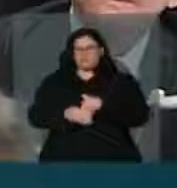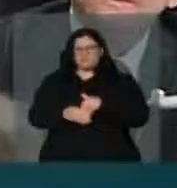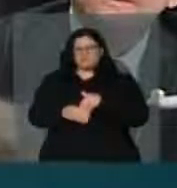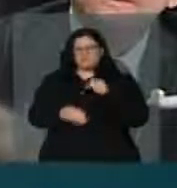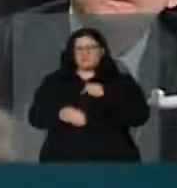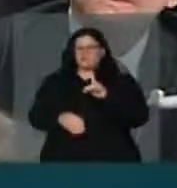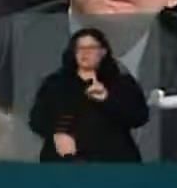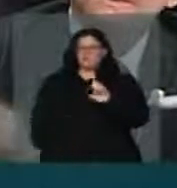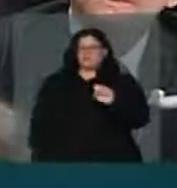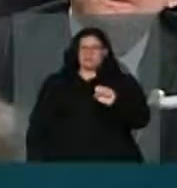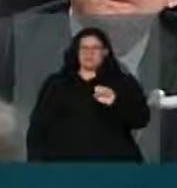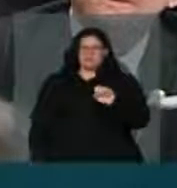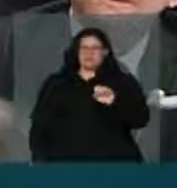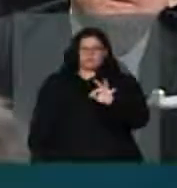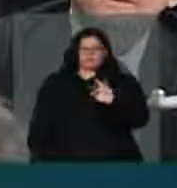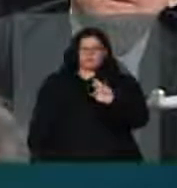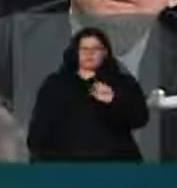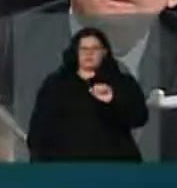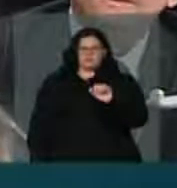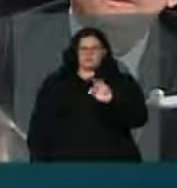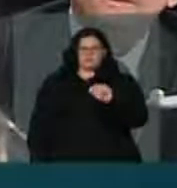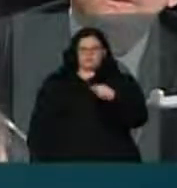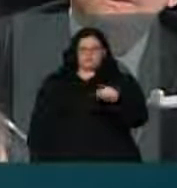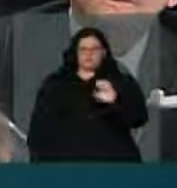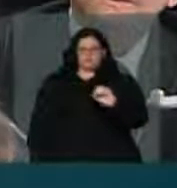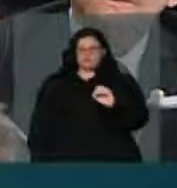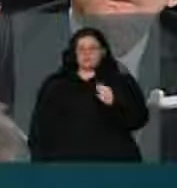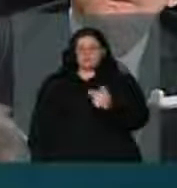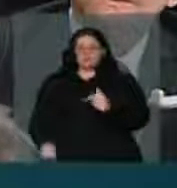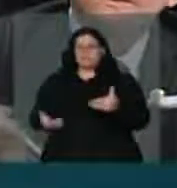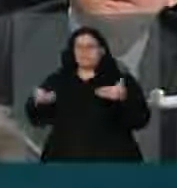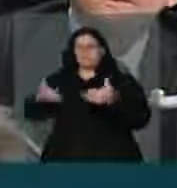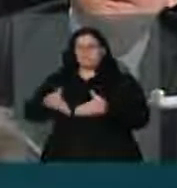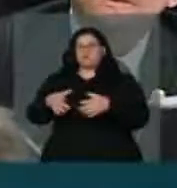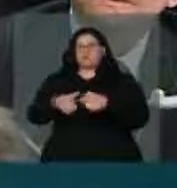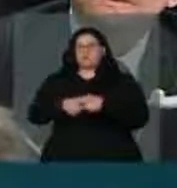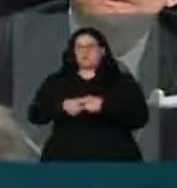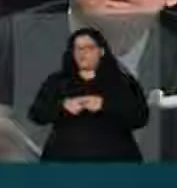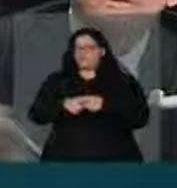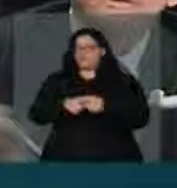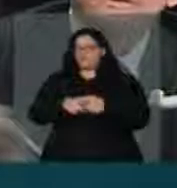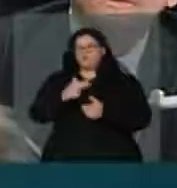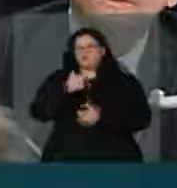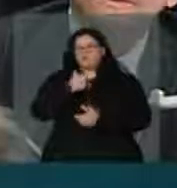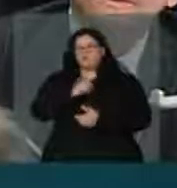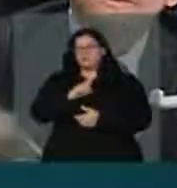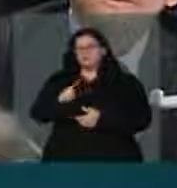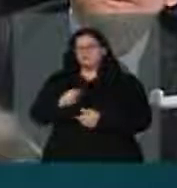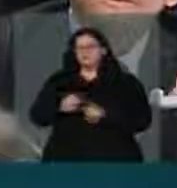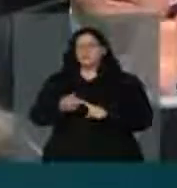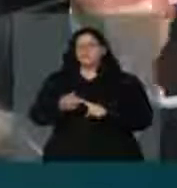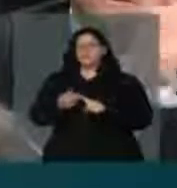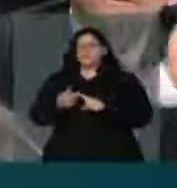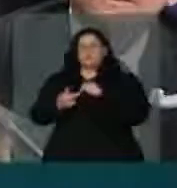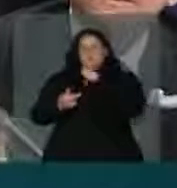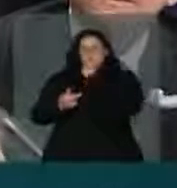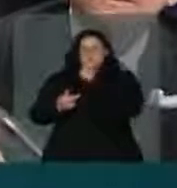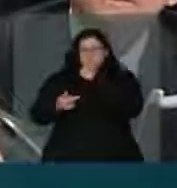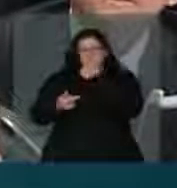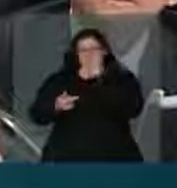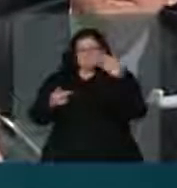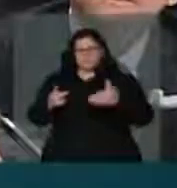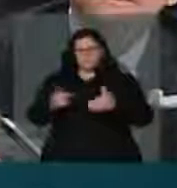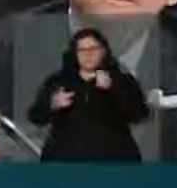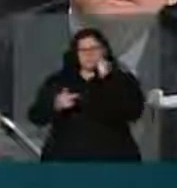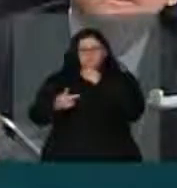permite a representação das minorias. Ele sacrifica, como vimos aqui, a participação das mulheres, a participação de